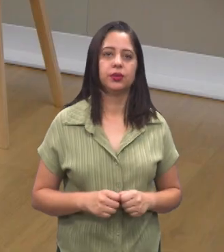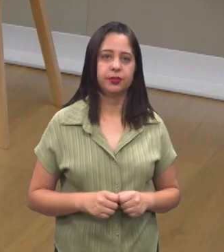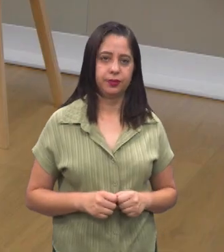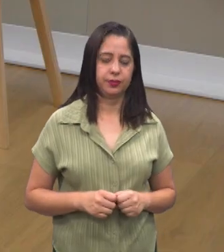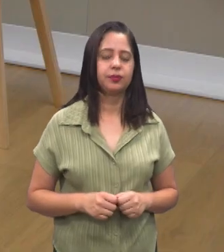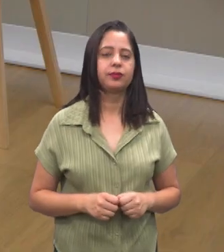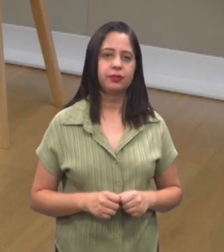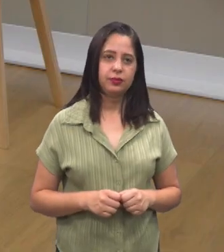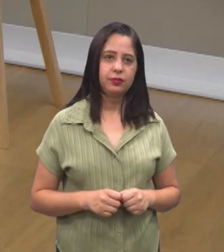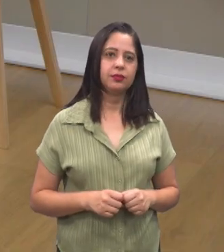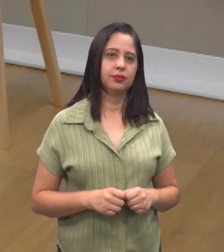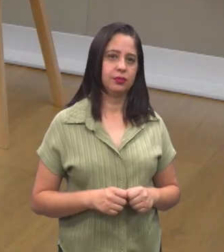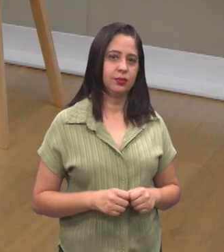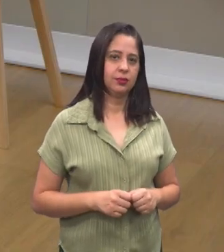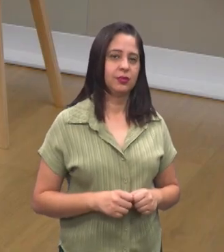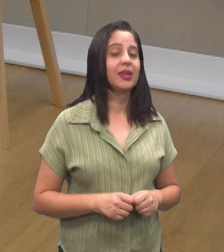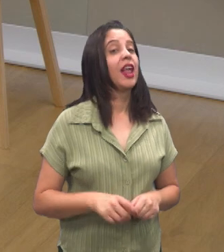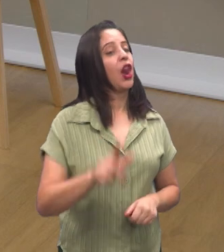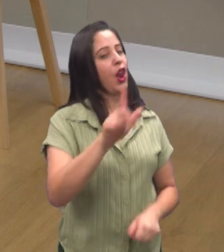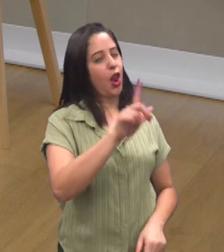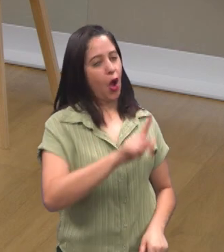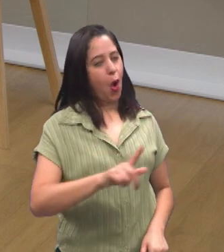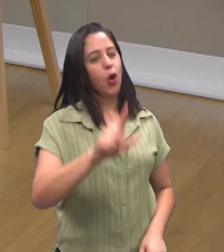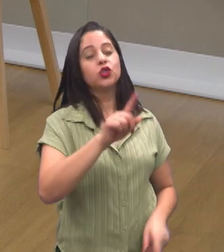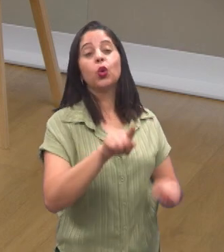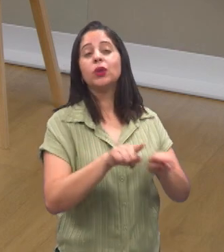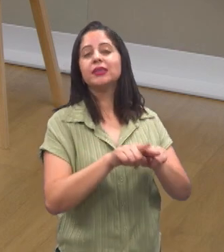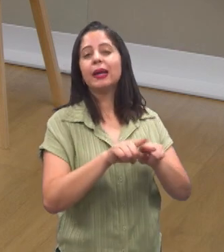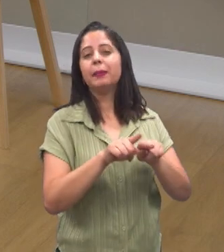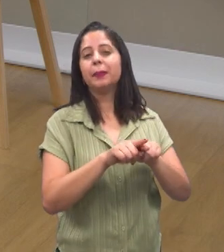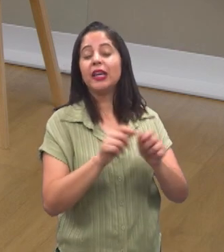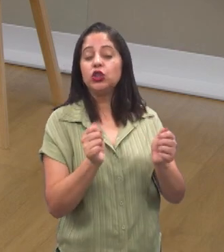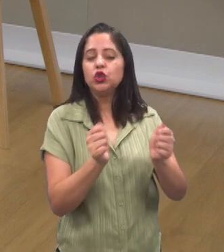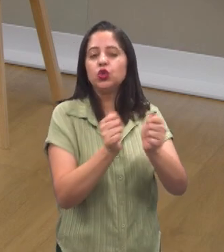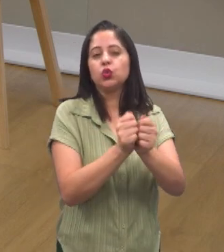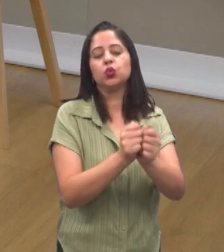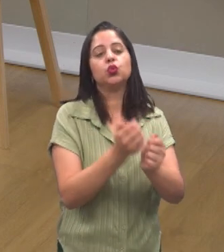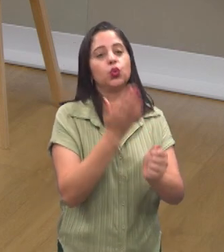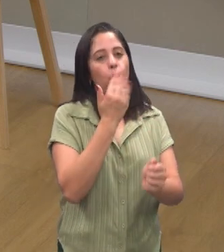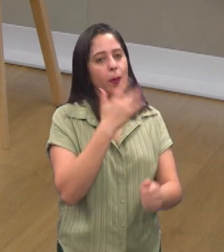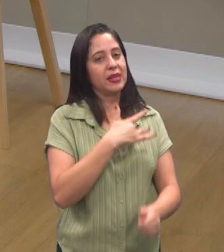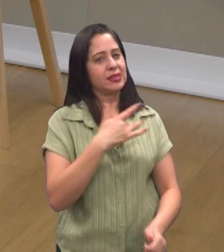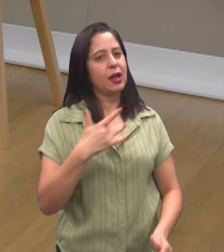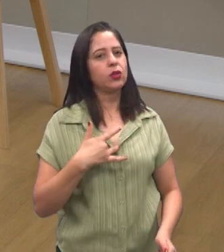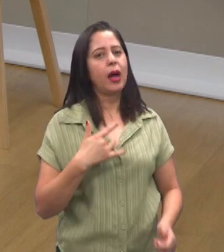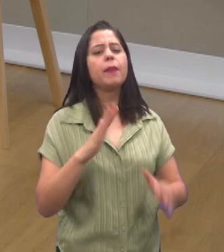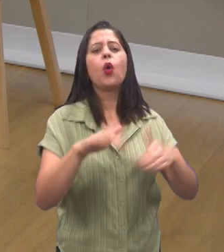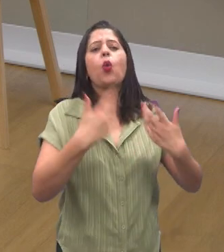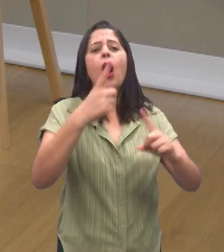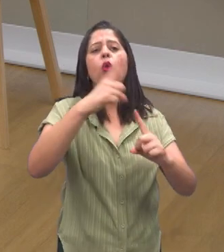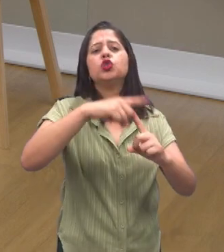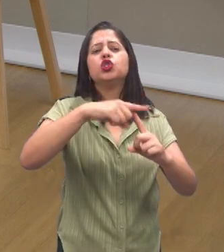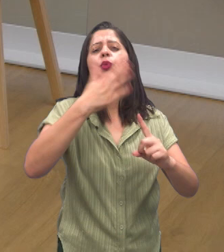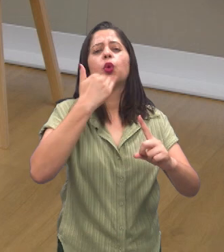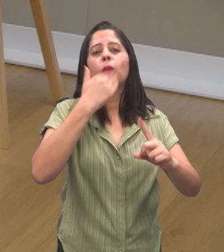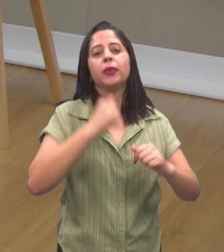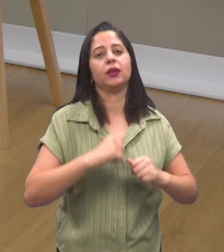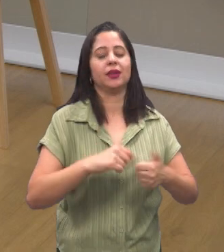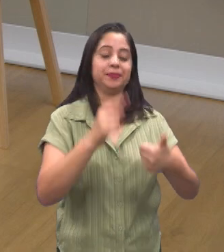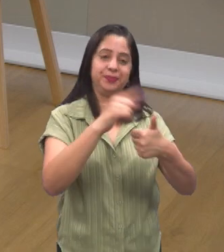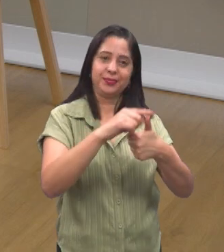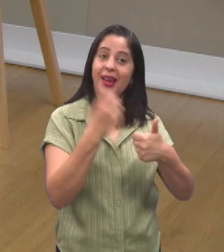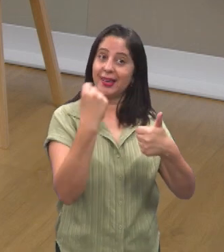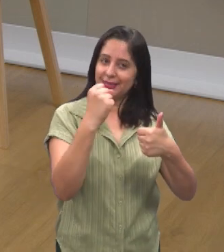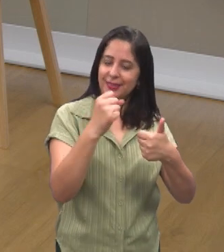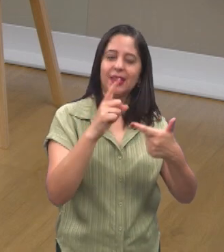insistir. E claro que a gente também não pode deixar de lado a alimentação, né? Qual a alimentação ideal para a saúde do nosso coração? Aliar tudo, né?